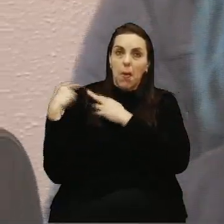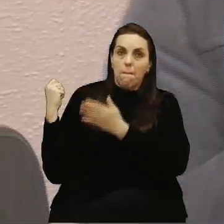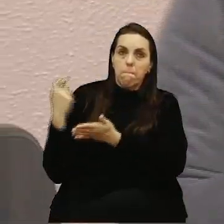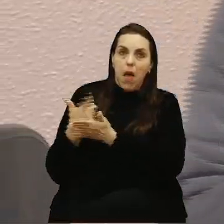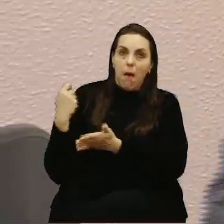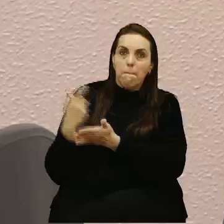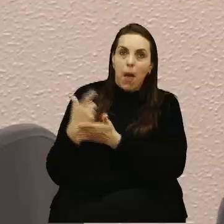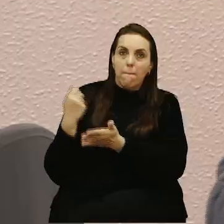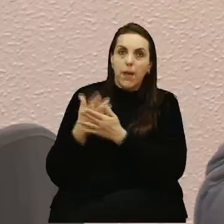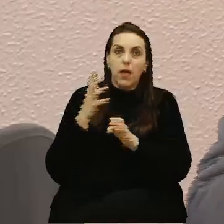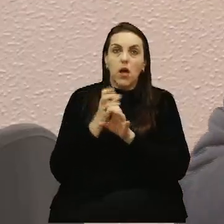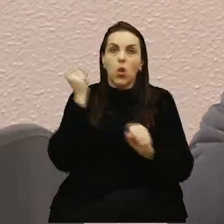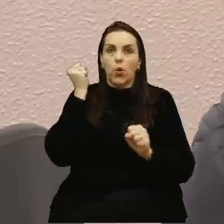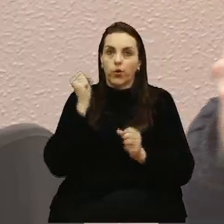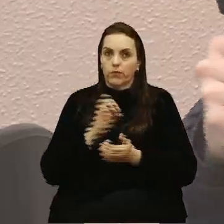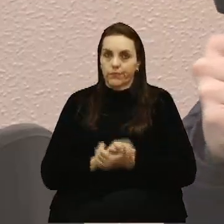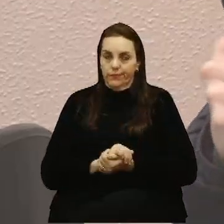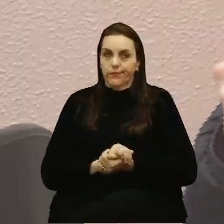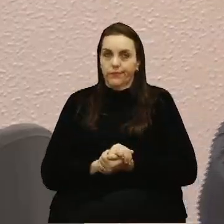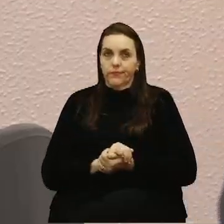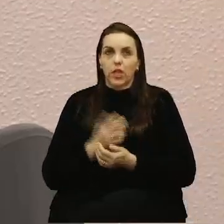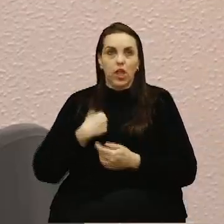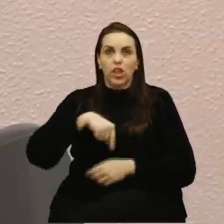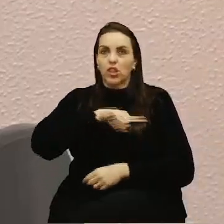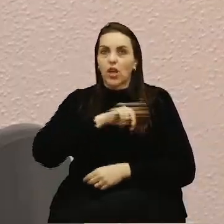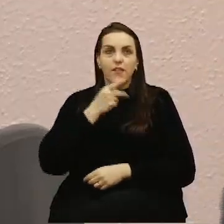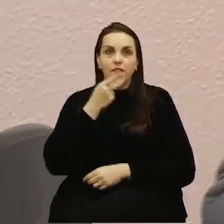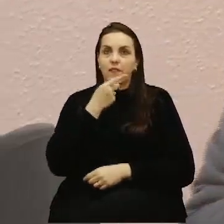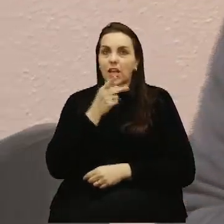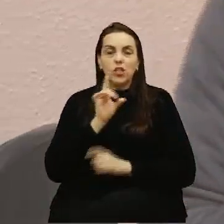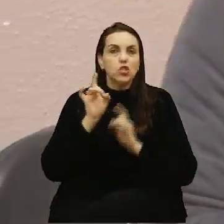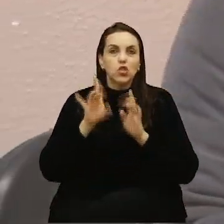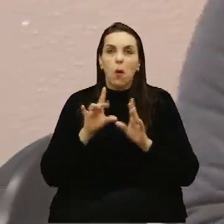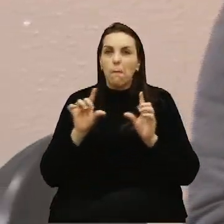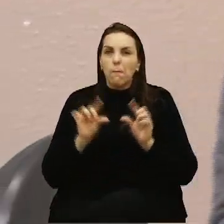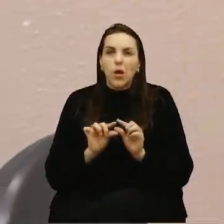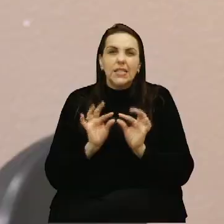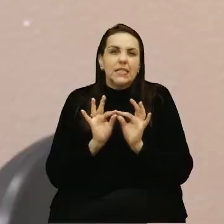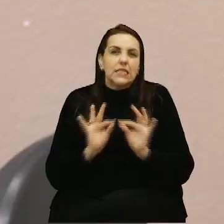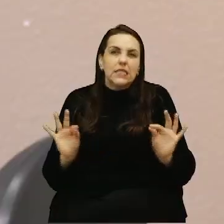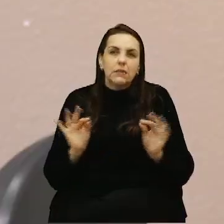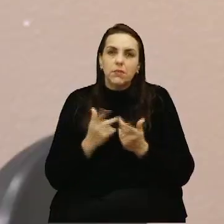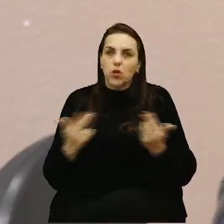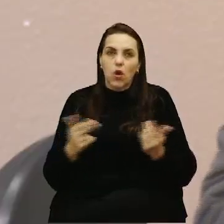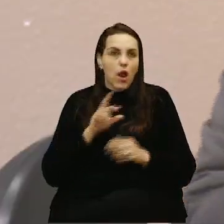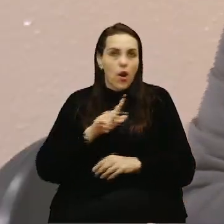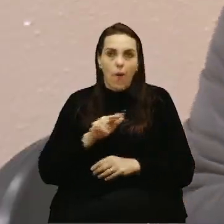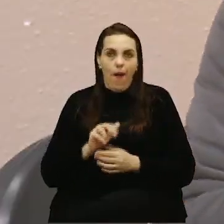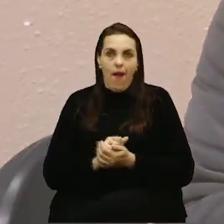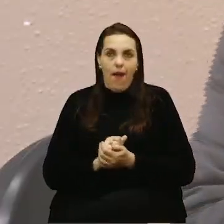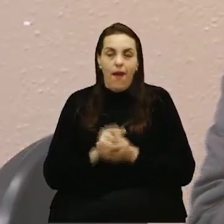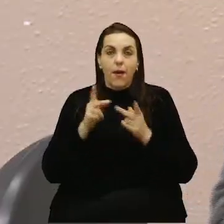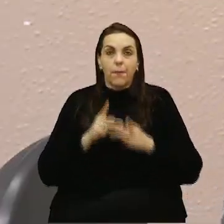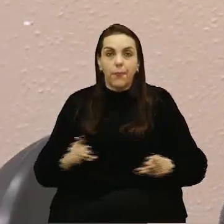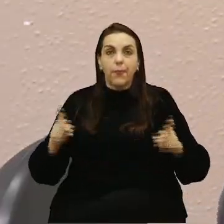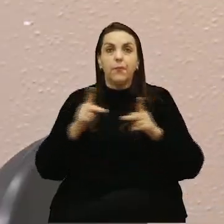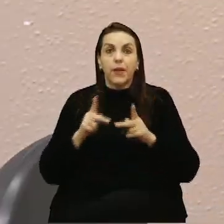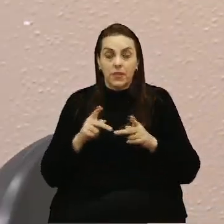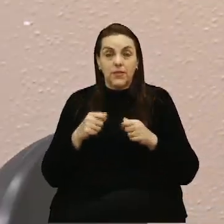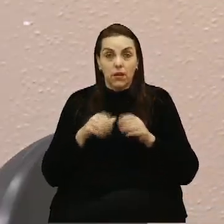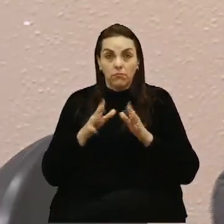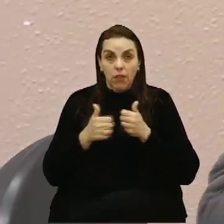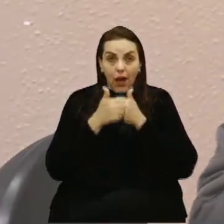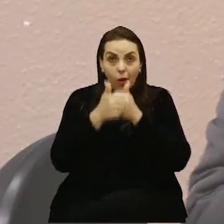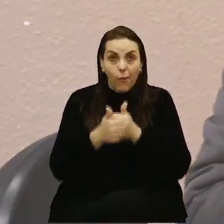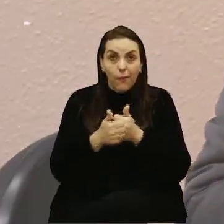tirar de lucro. E aí a gente não está falando aqui de pouca coisa, né, nobres colegas? População que nos acompanha de casa